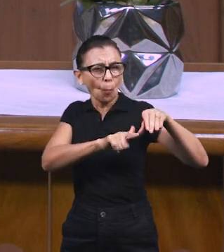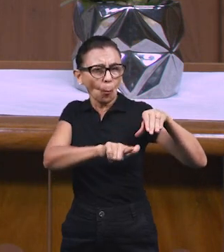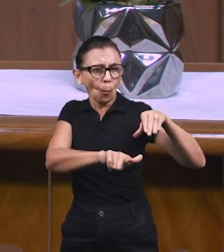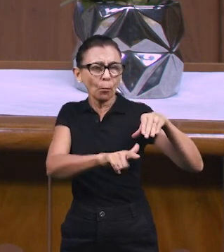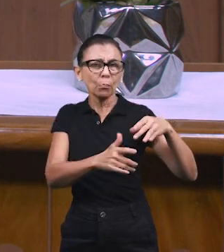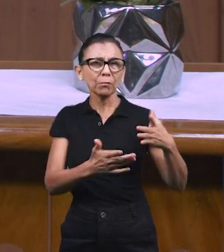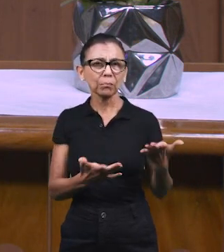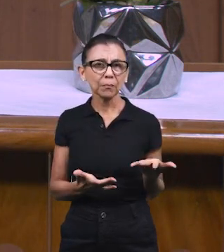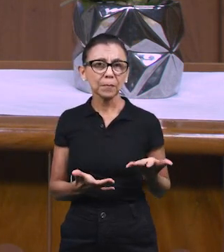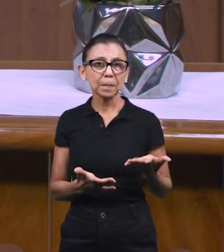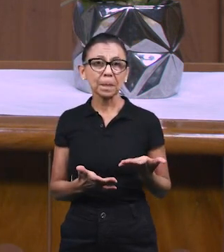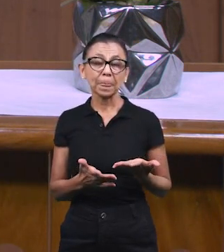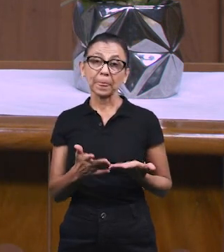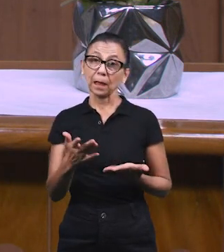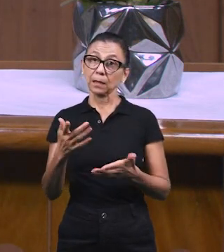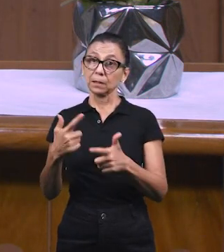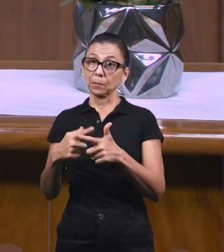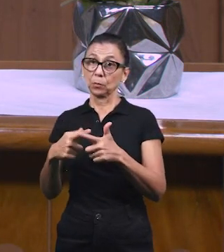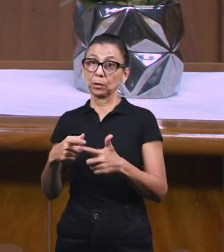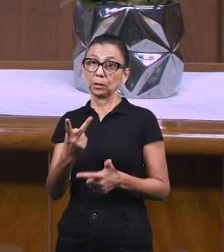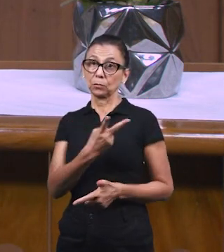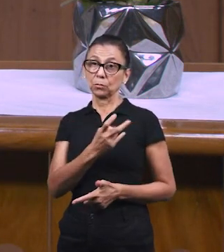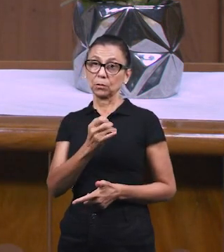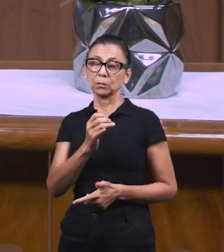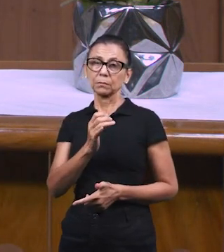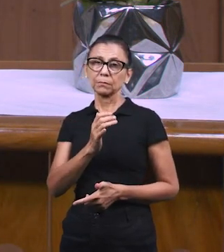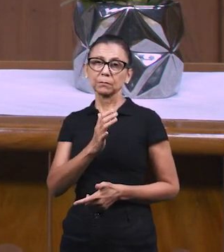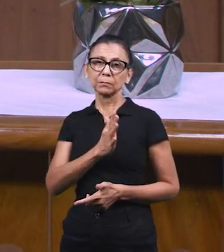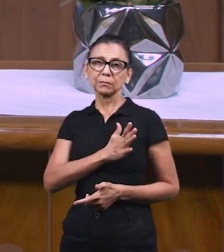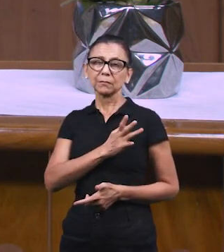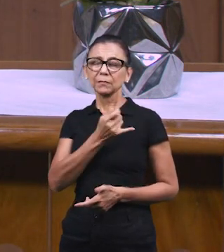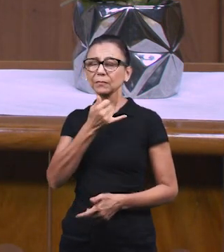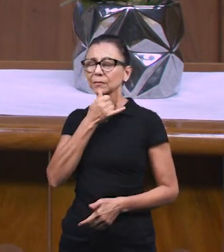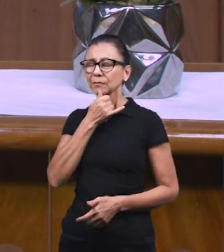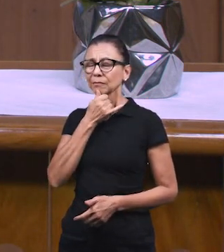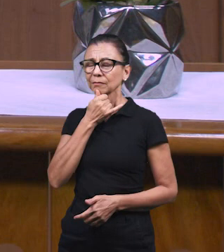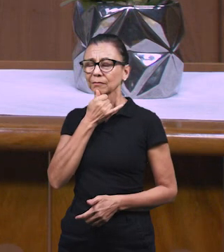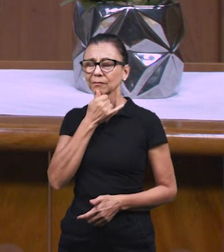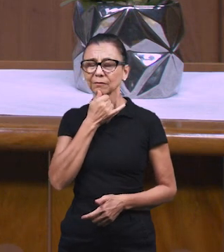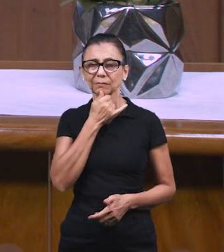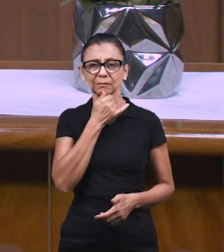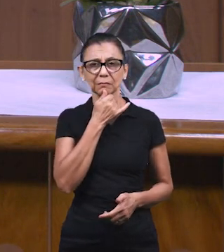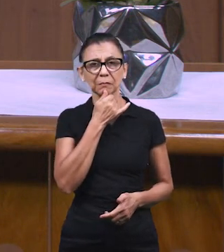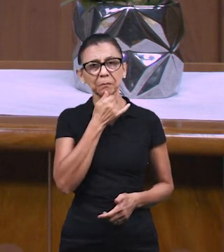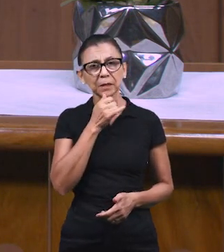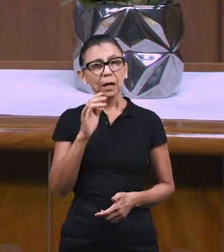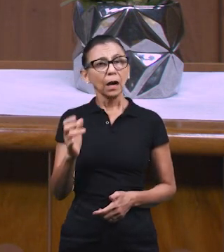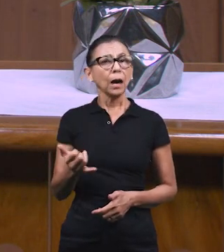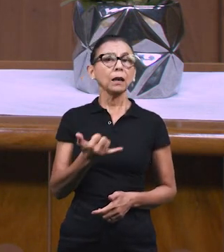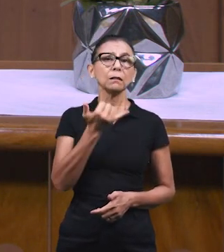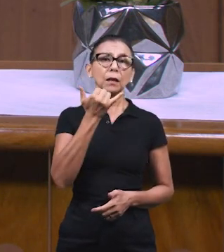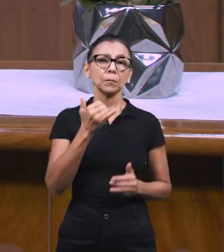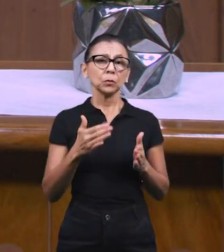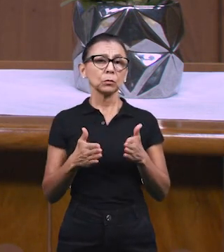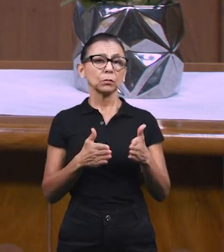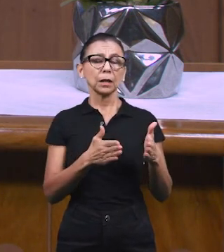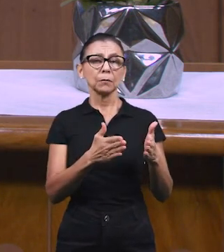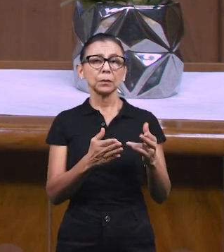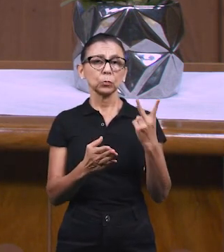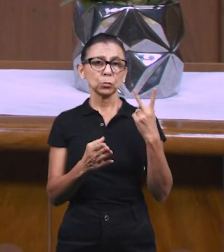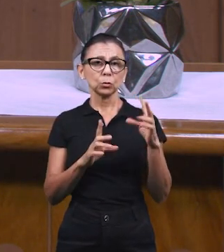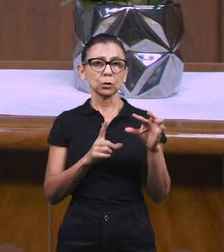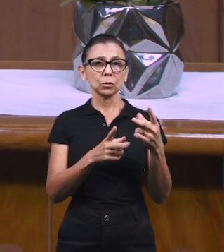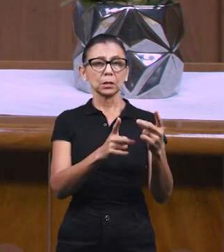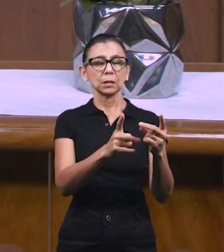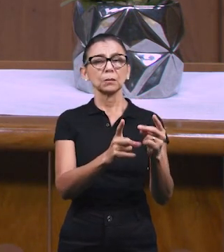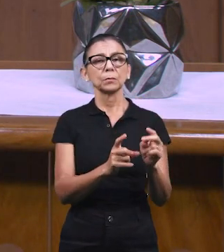estava cheio de tristeza. E nesse caminhar, um viajante se aproxima deles,